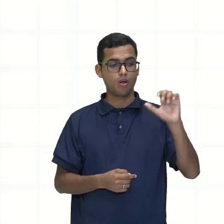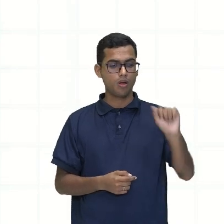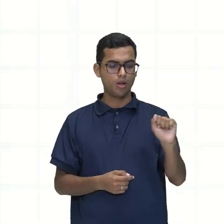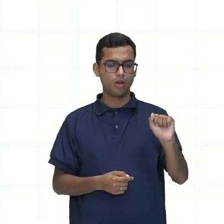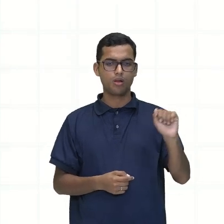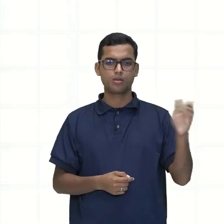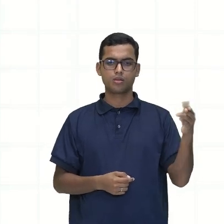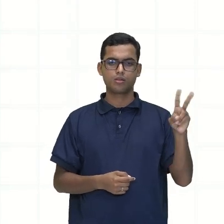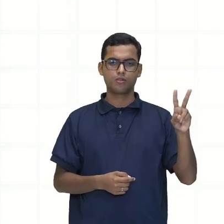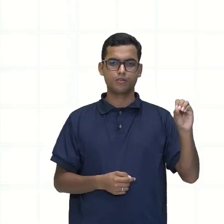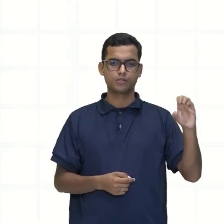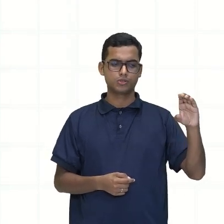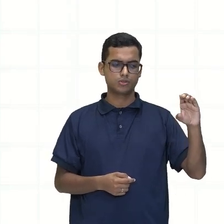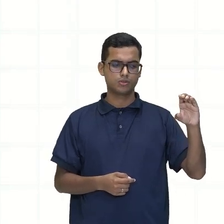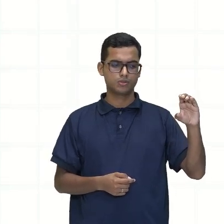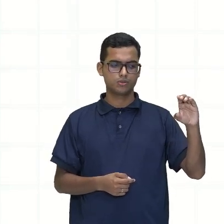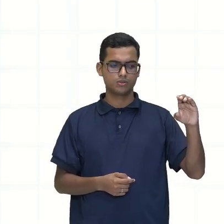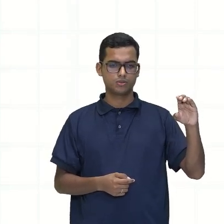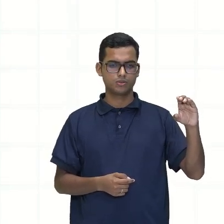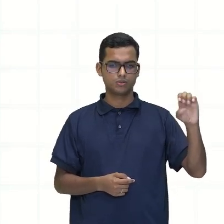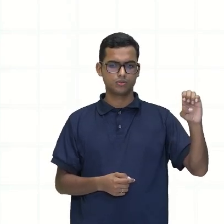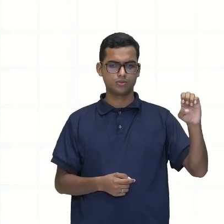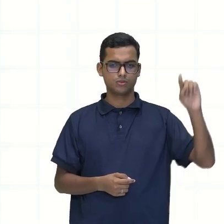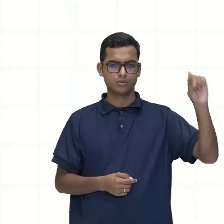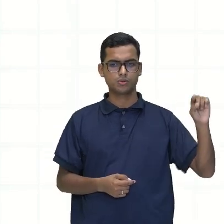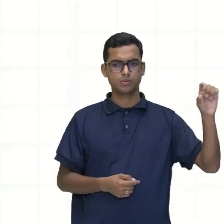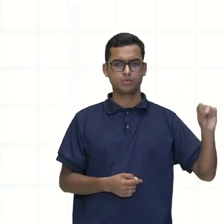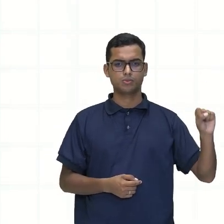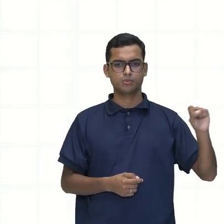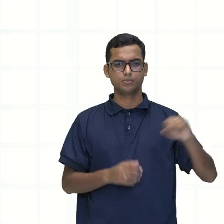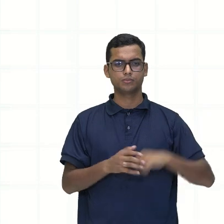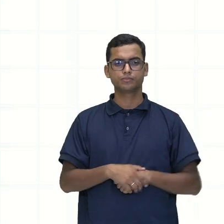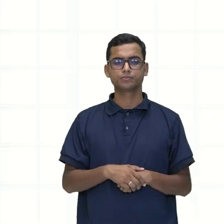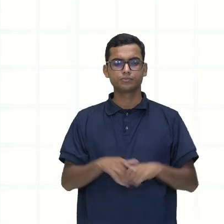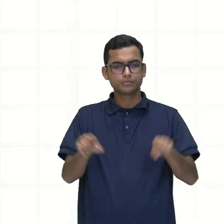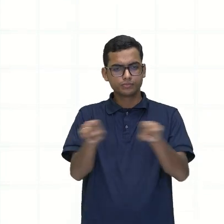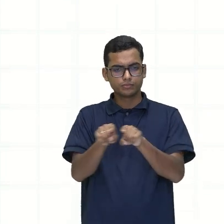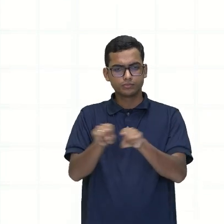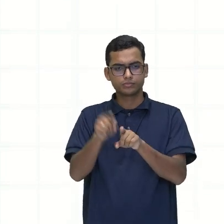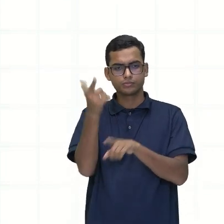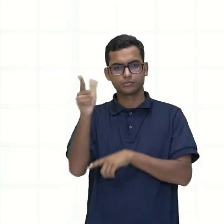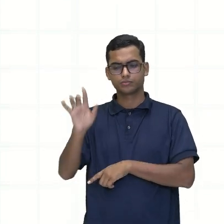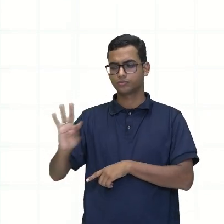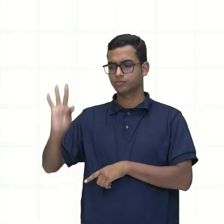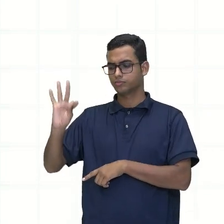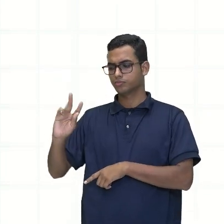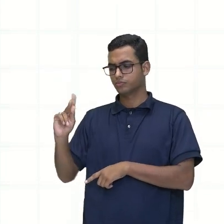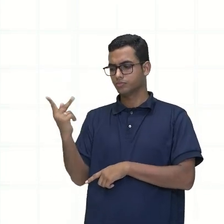O próximo aqui, que corresponde a deles ou elas, é o them,